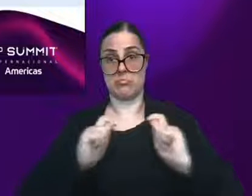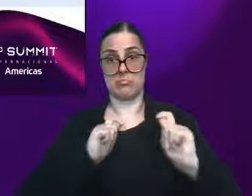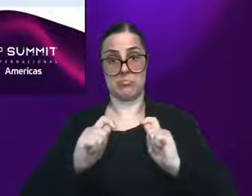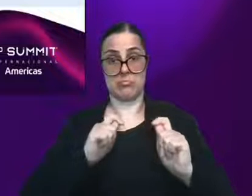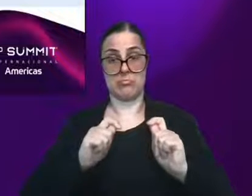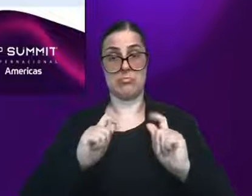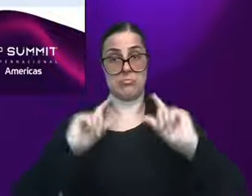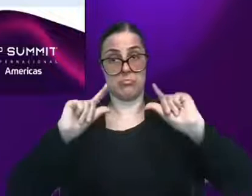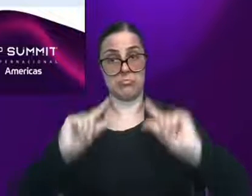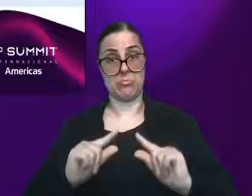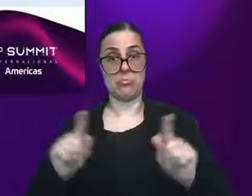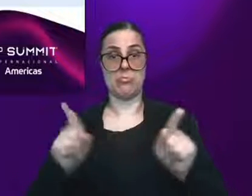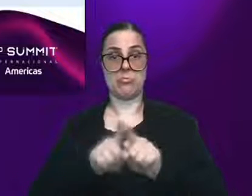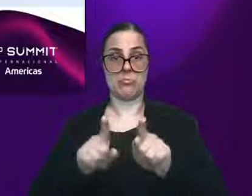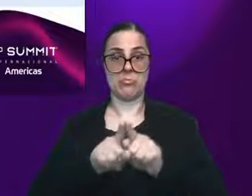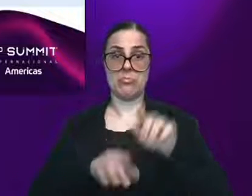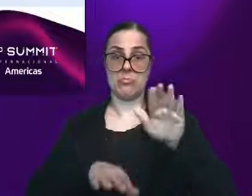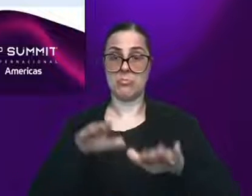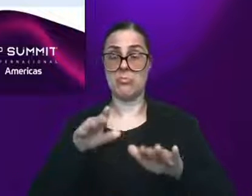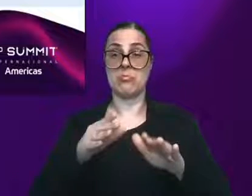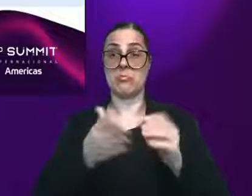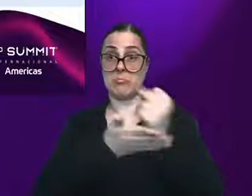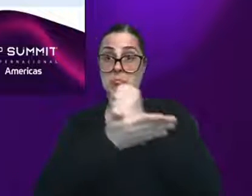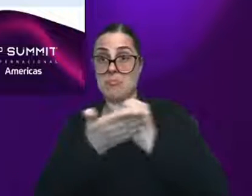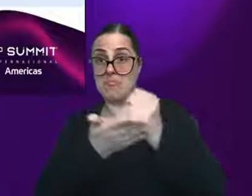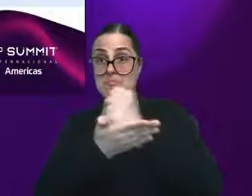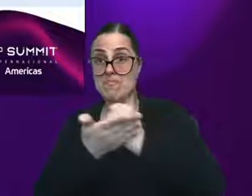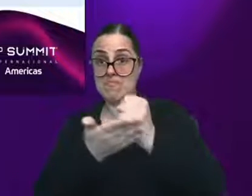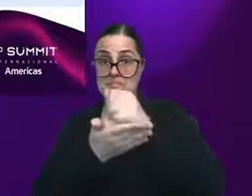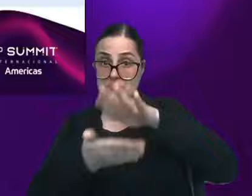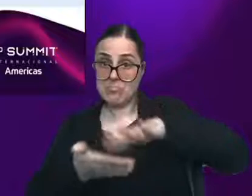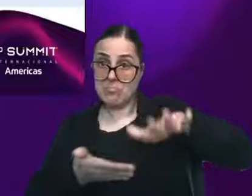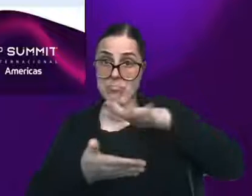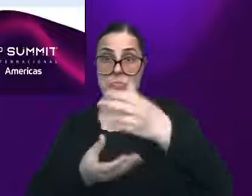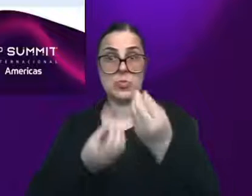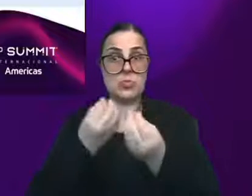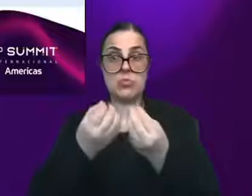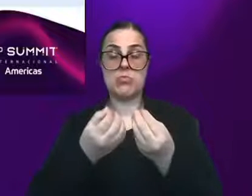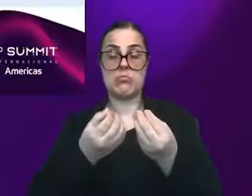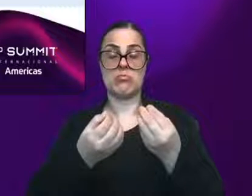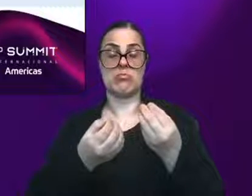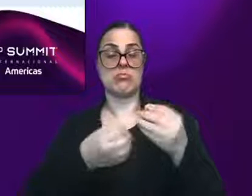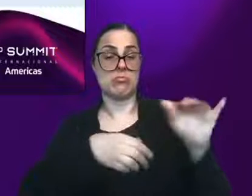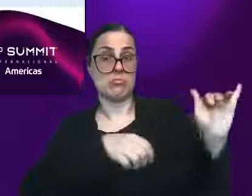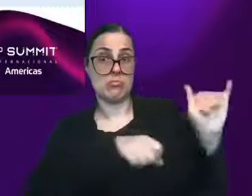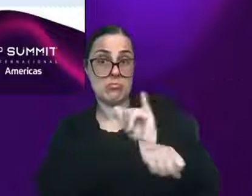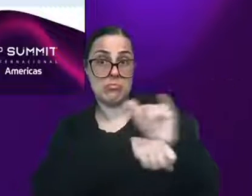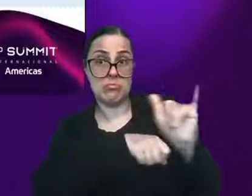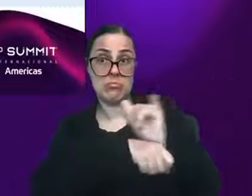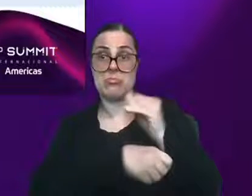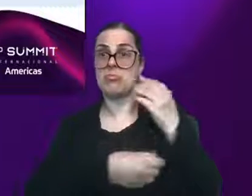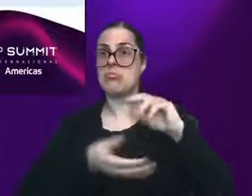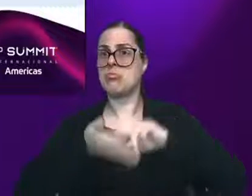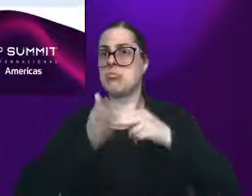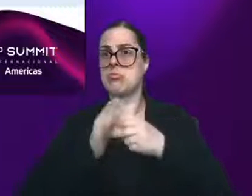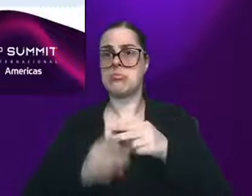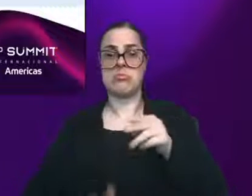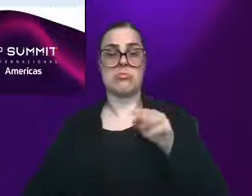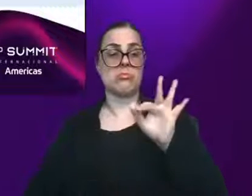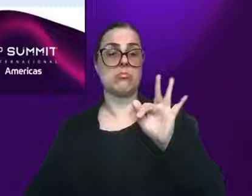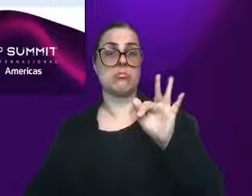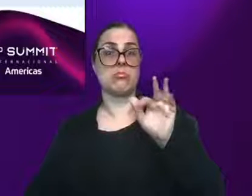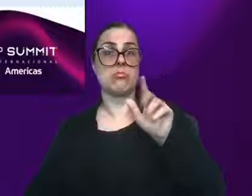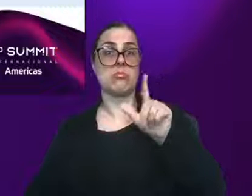entendendo qual seria o melhor, discutindo estratégias de fluido balanceado ou não,